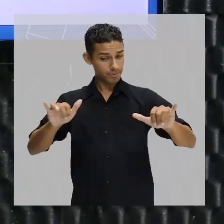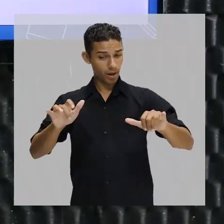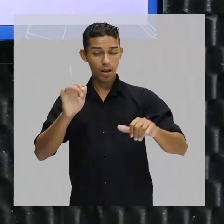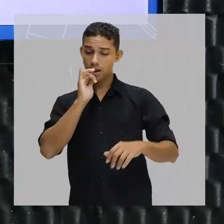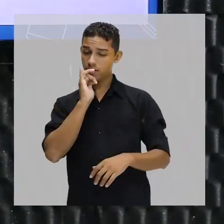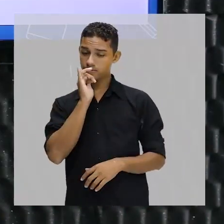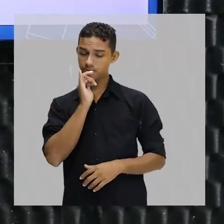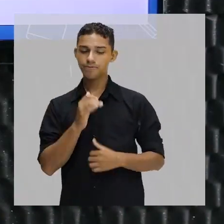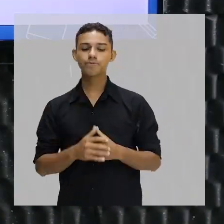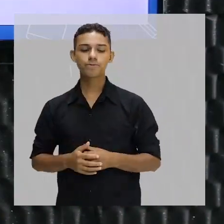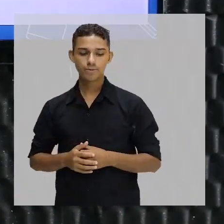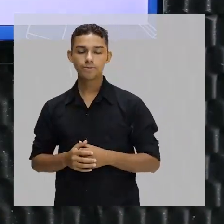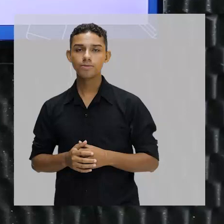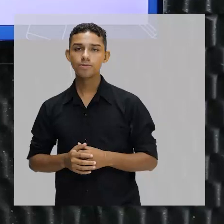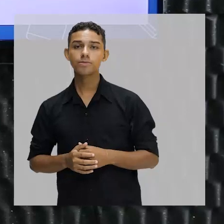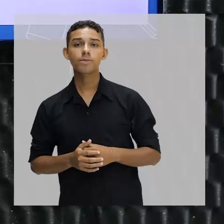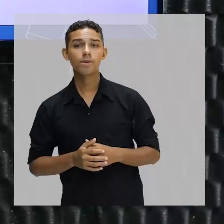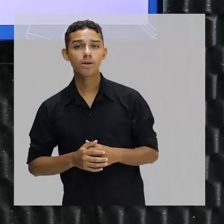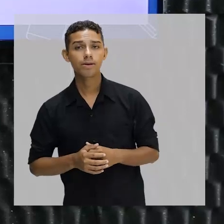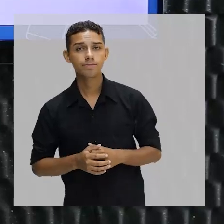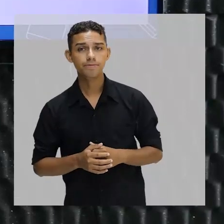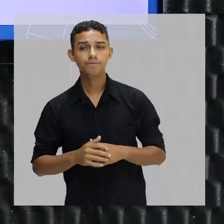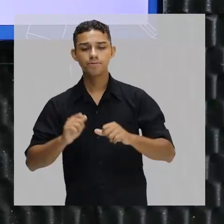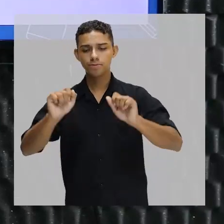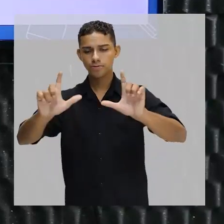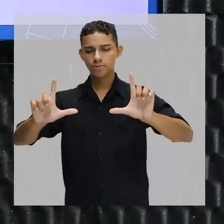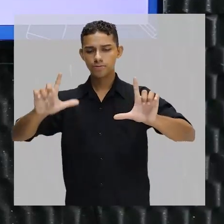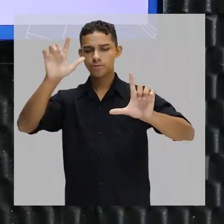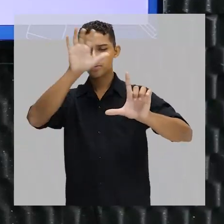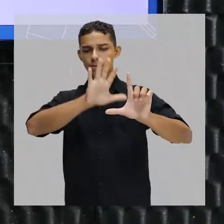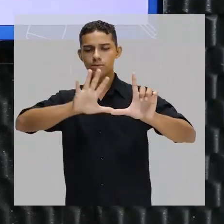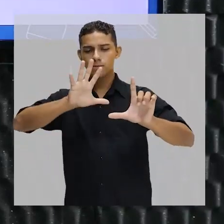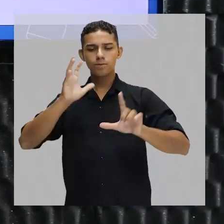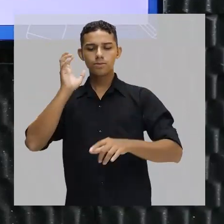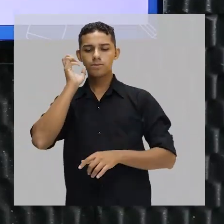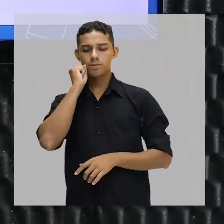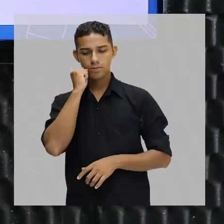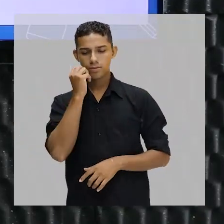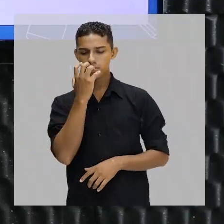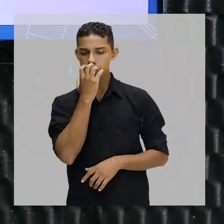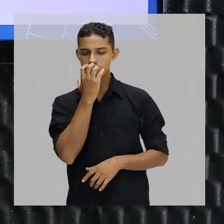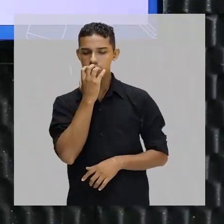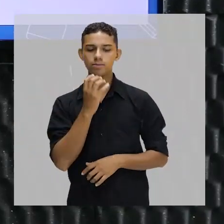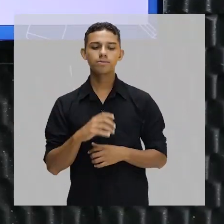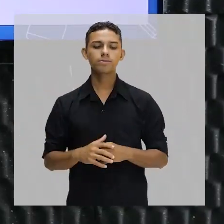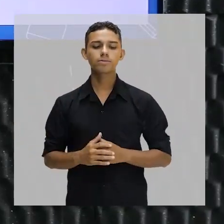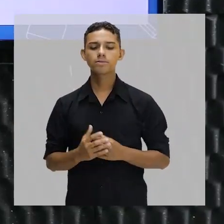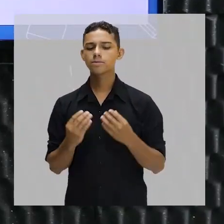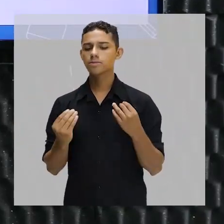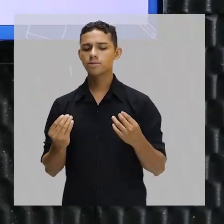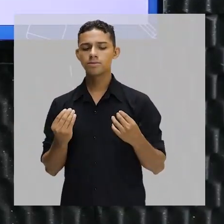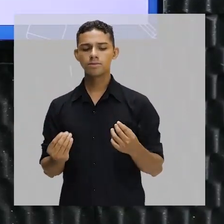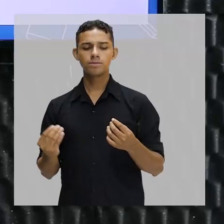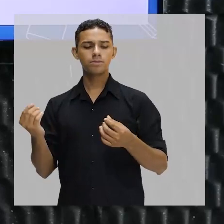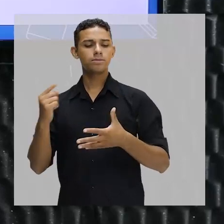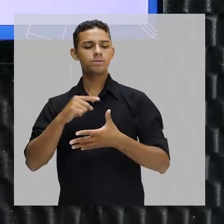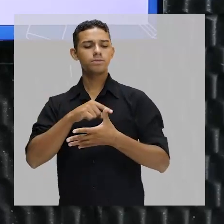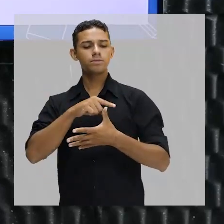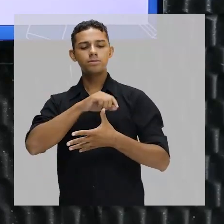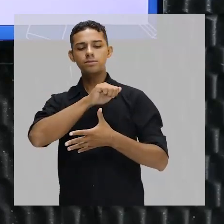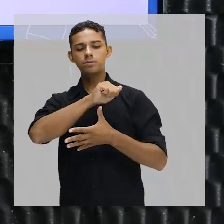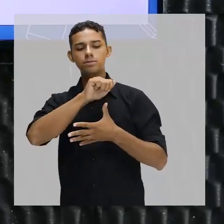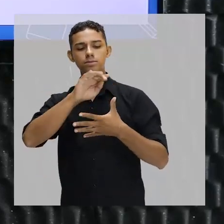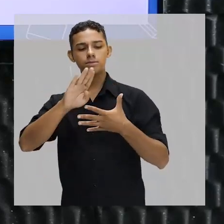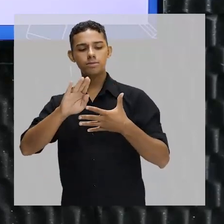dos medicamentos genéricos, que na verdade seria um cartaz sobre a adoção. Então, para que ele fez isso? É um